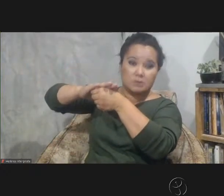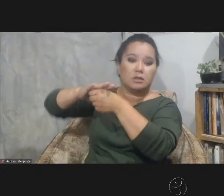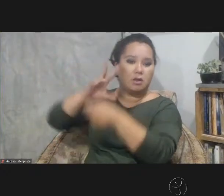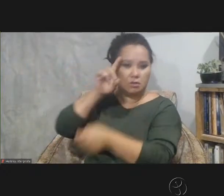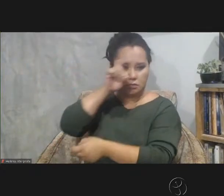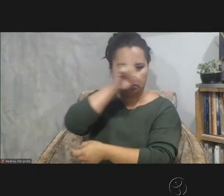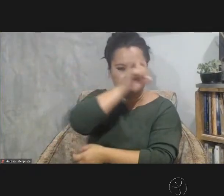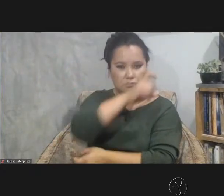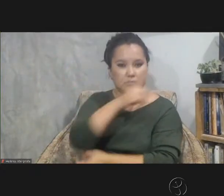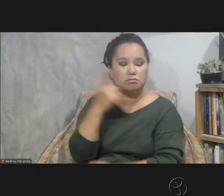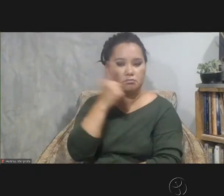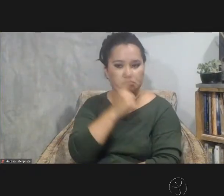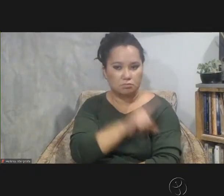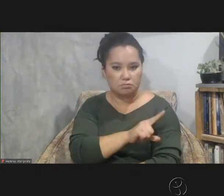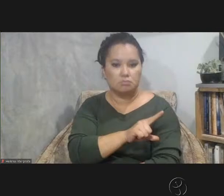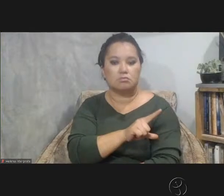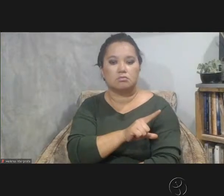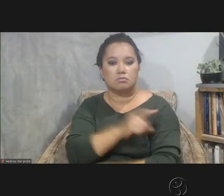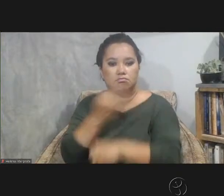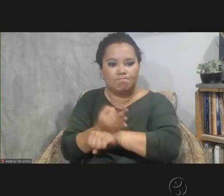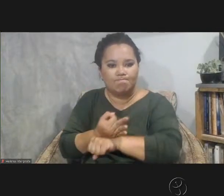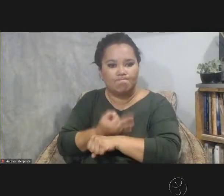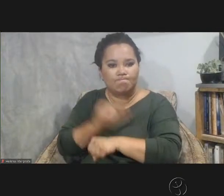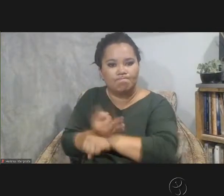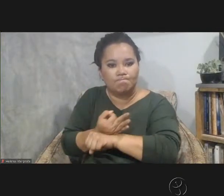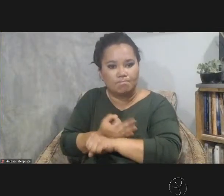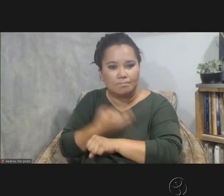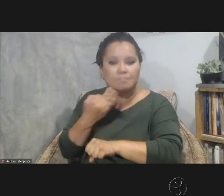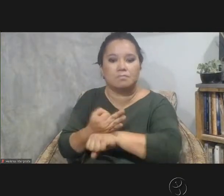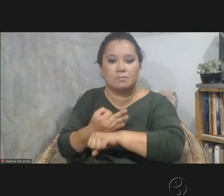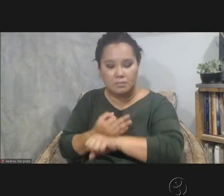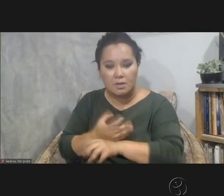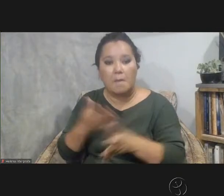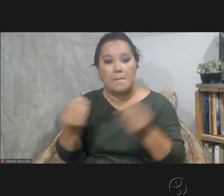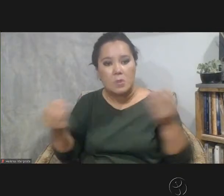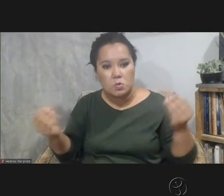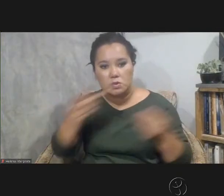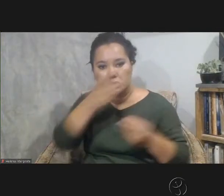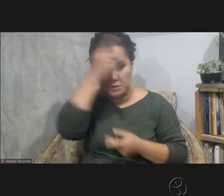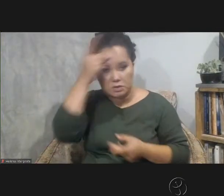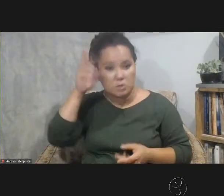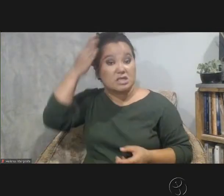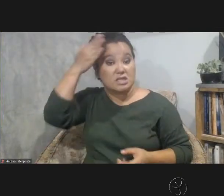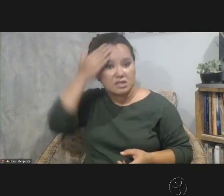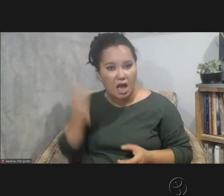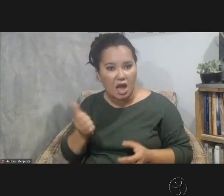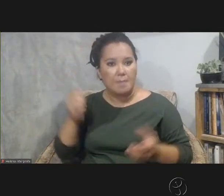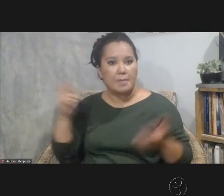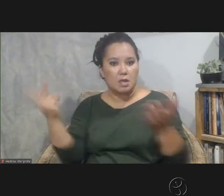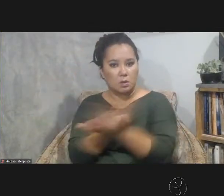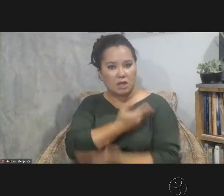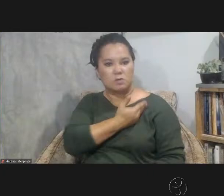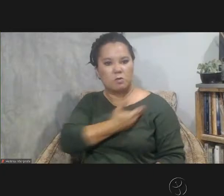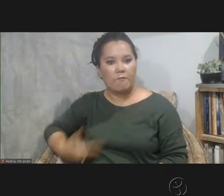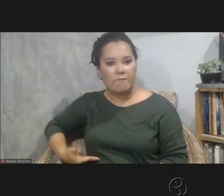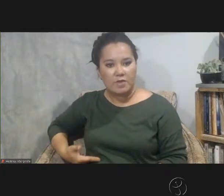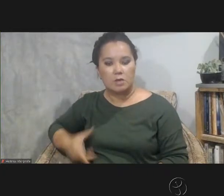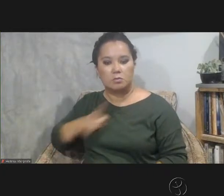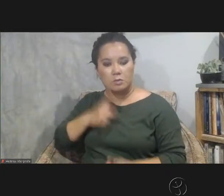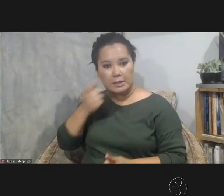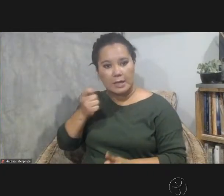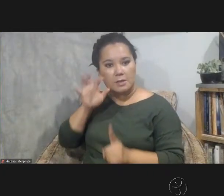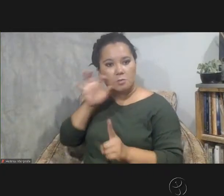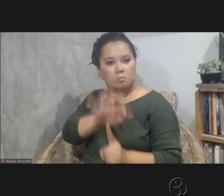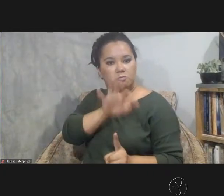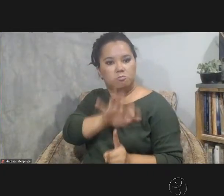da interferência governamental no trabalho científico e nos últimos anos neoliberais.